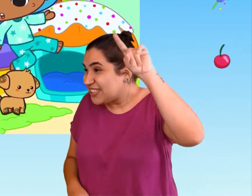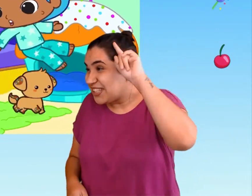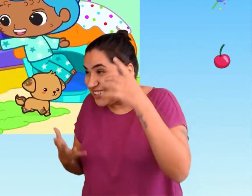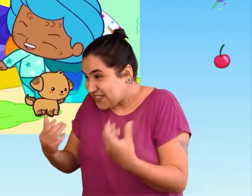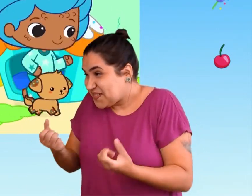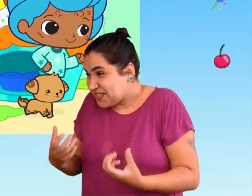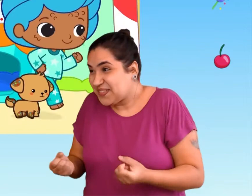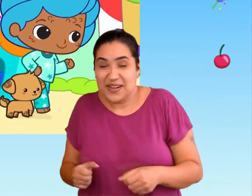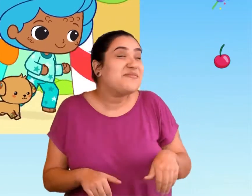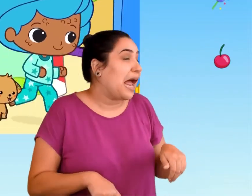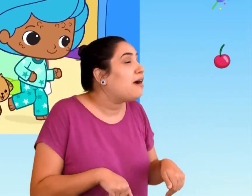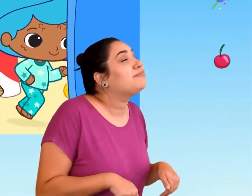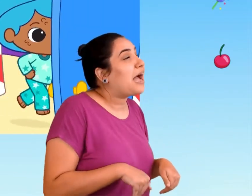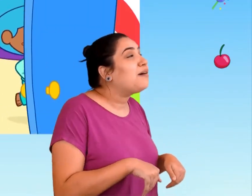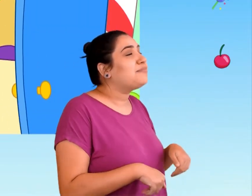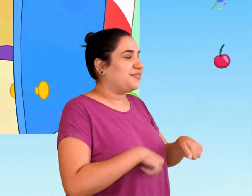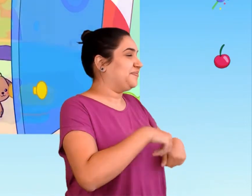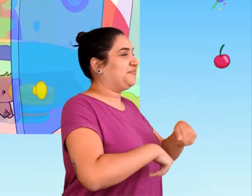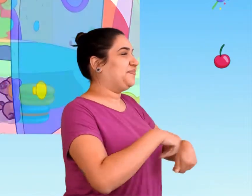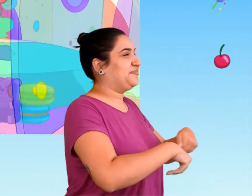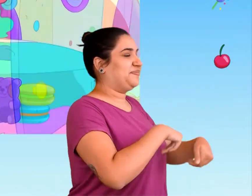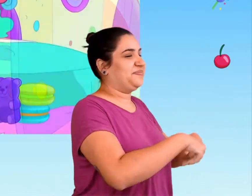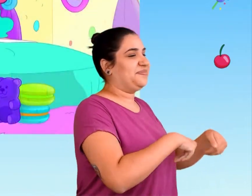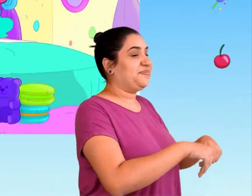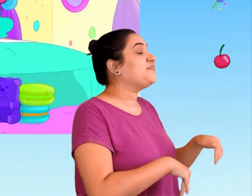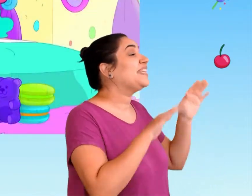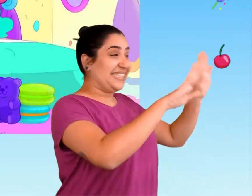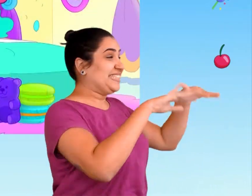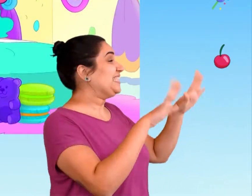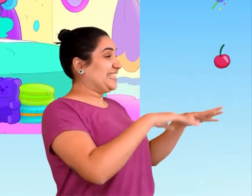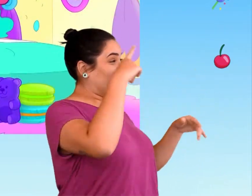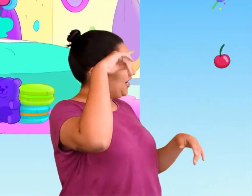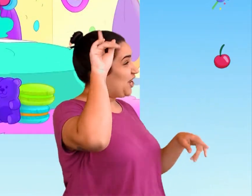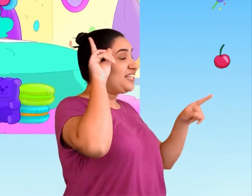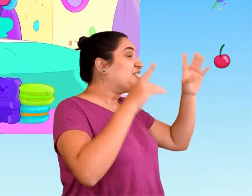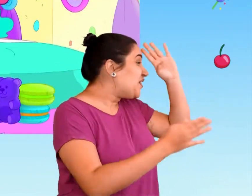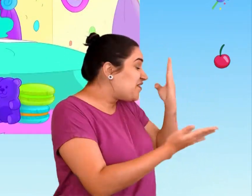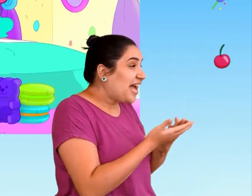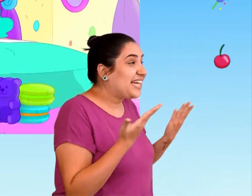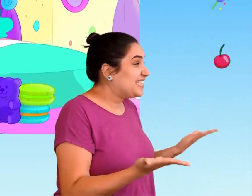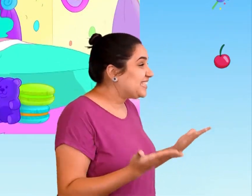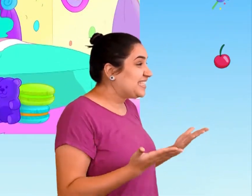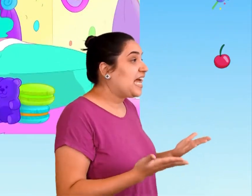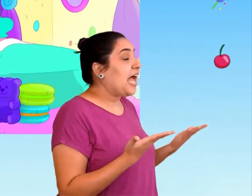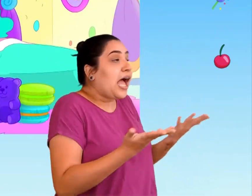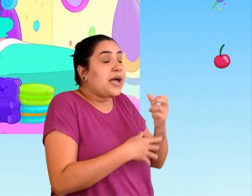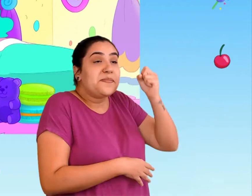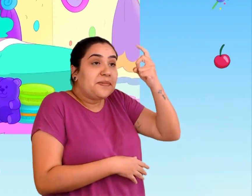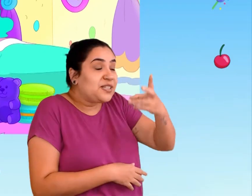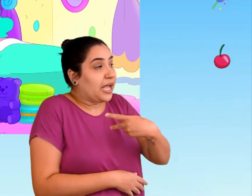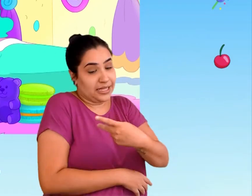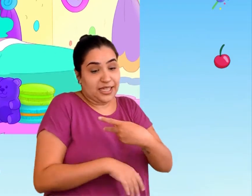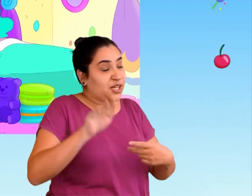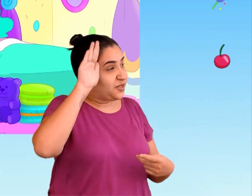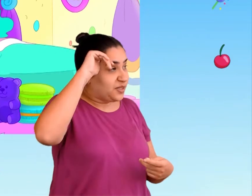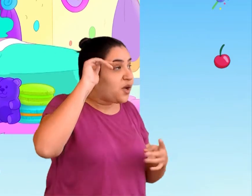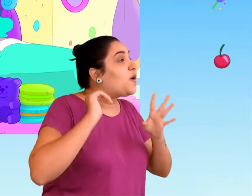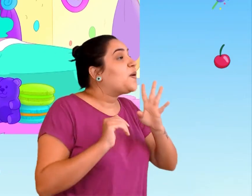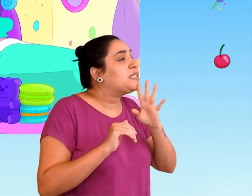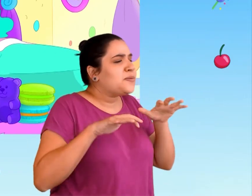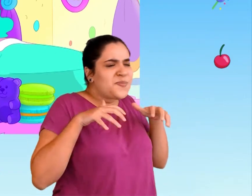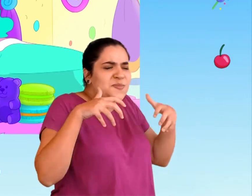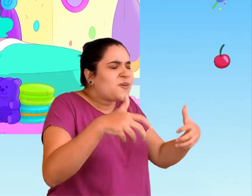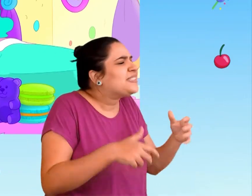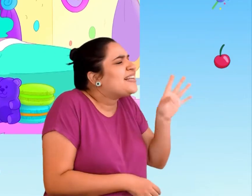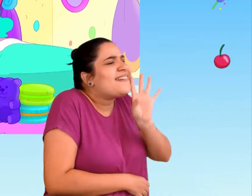pra Chocoline? Chocoline, você não vai acreditar. Essa noite, a Doce Cookie e